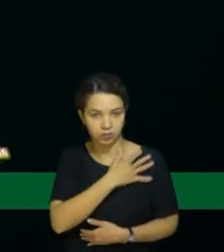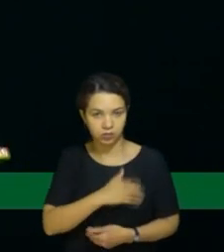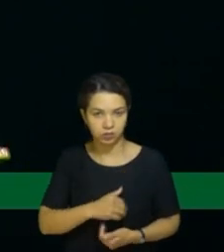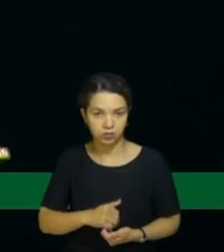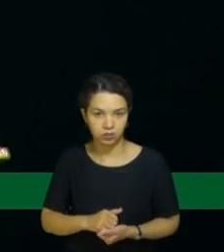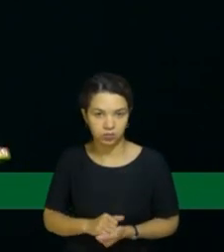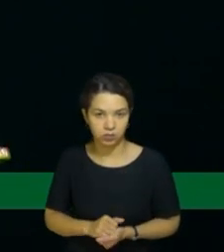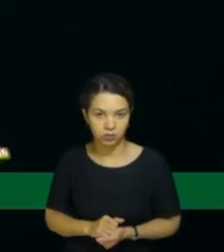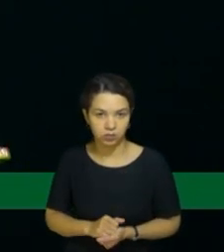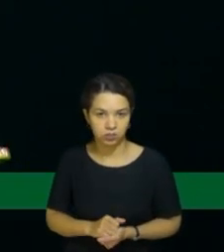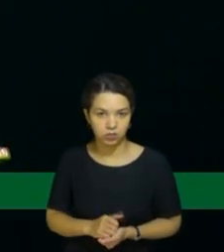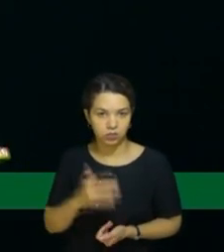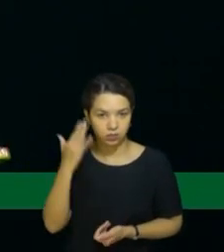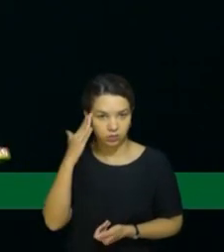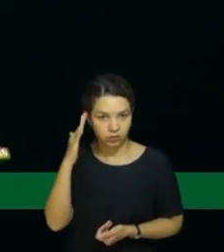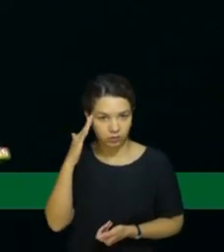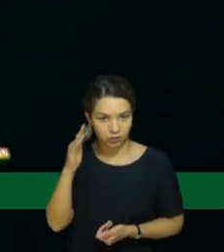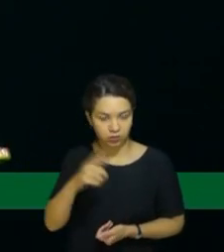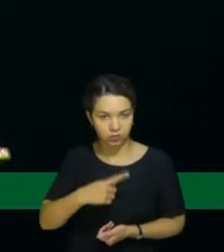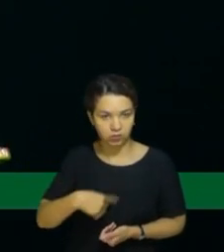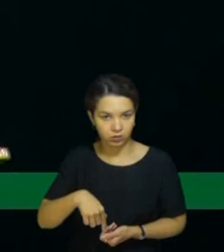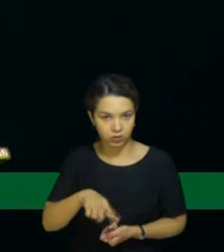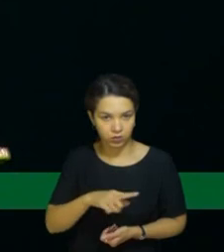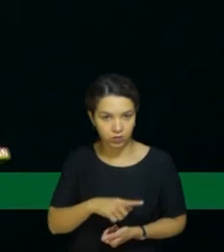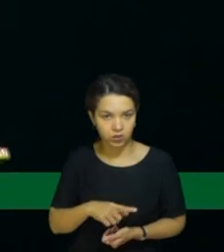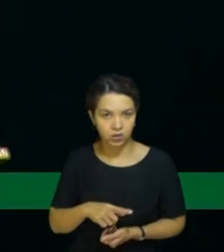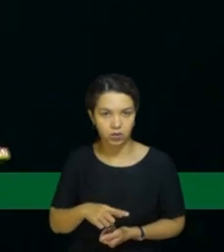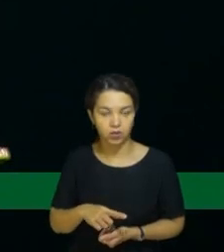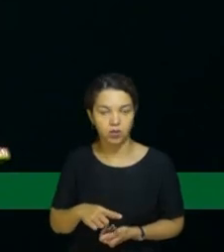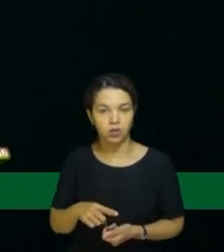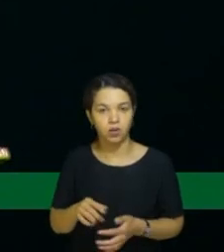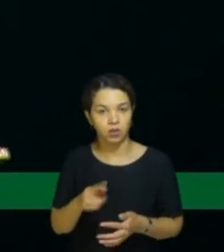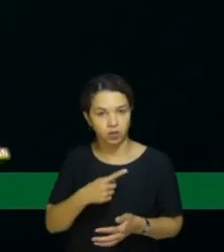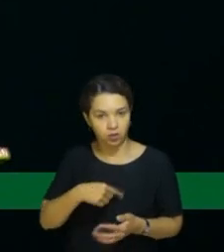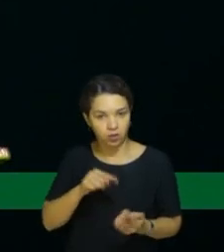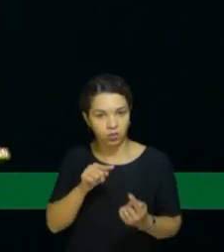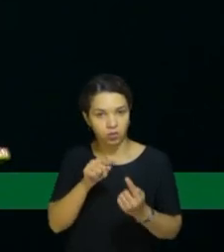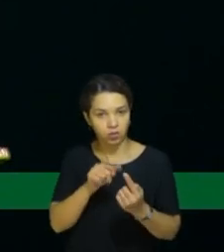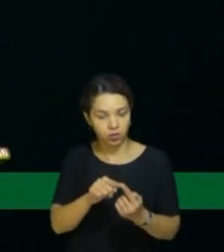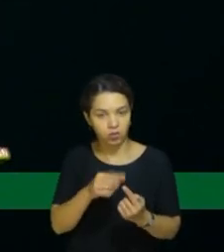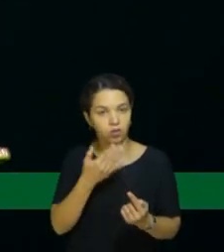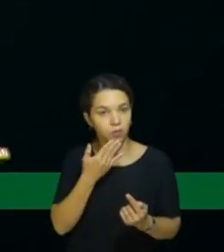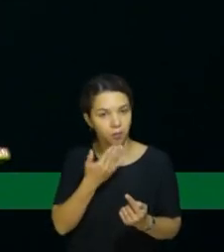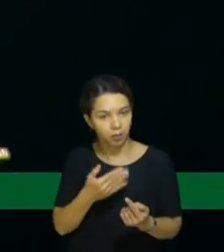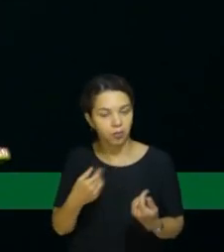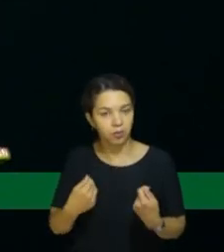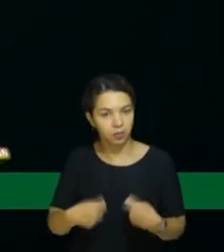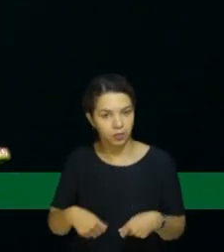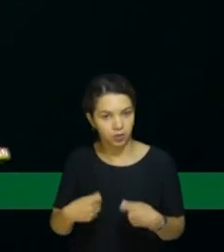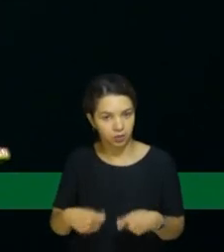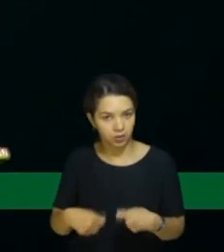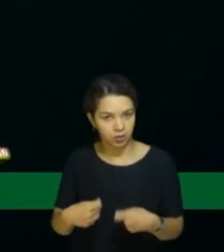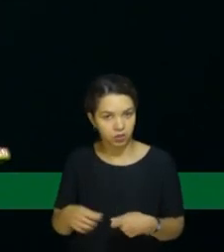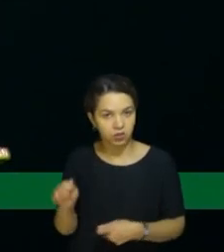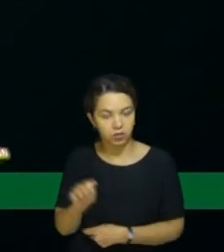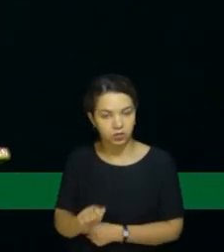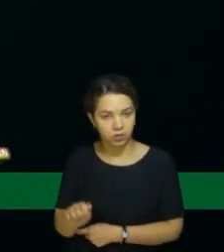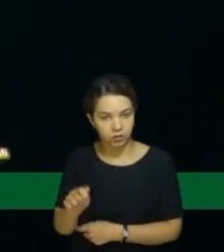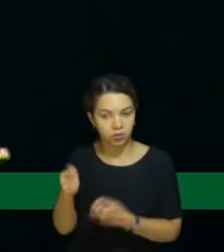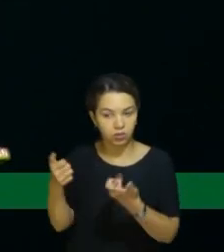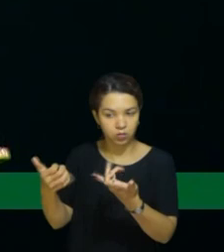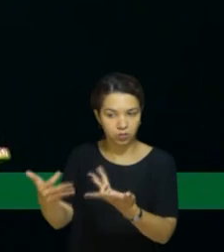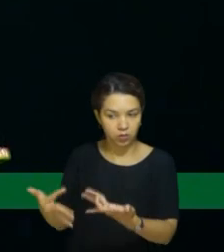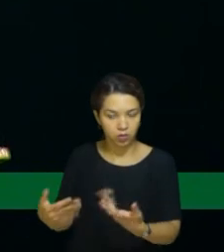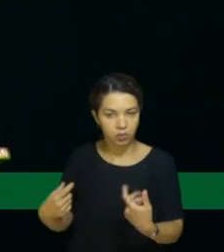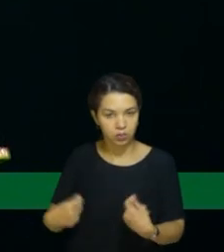compreendido as brevemente sublin das motivações do nosso pleito trazido pela nossa associação para exercitando o